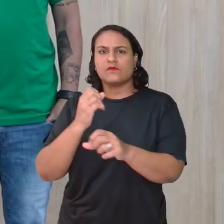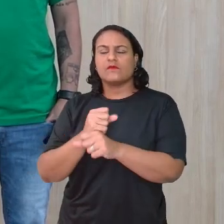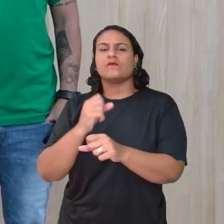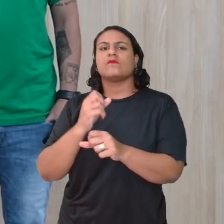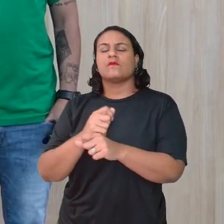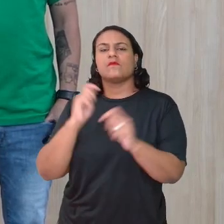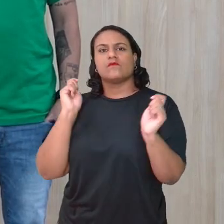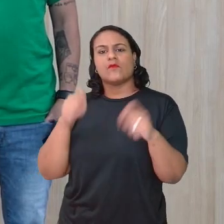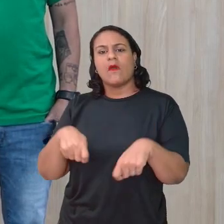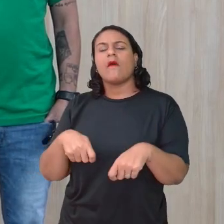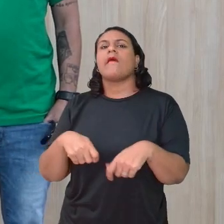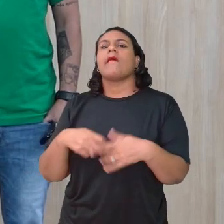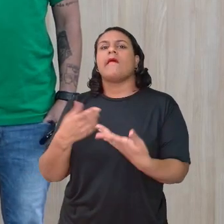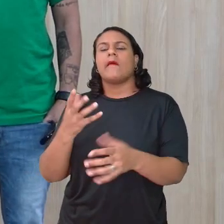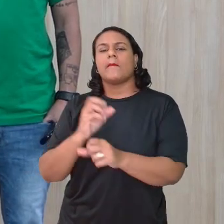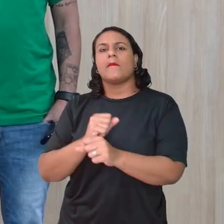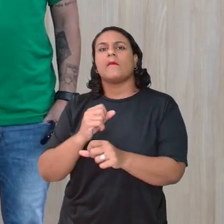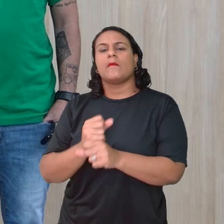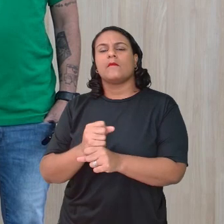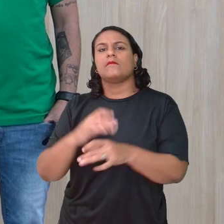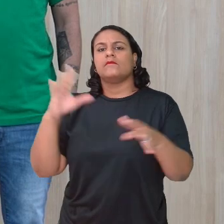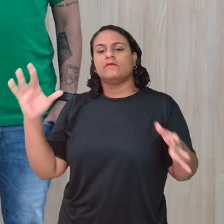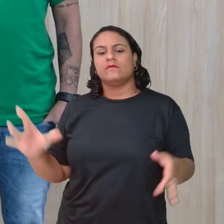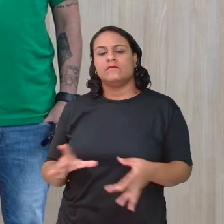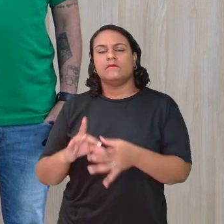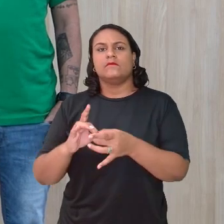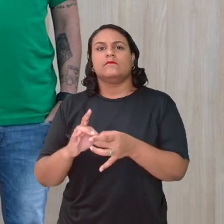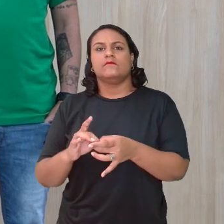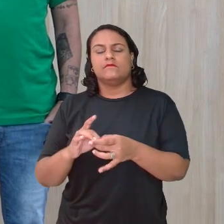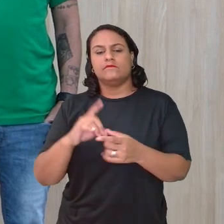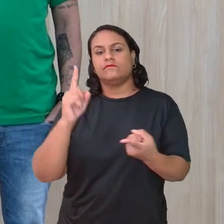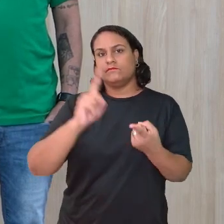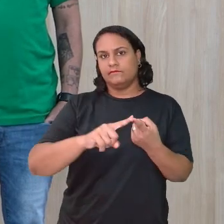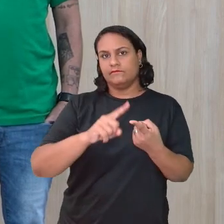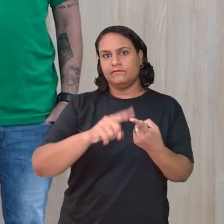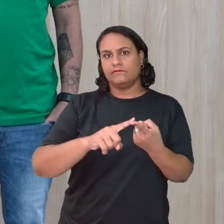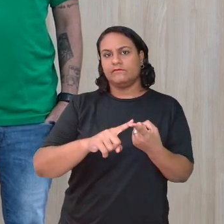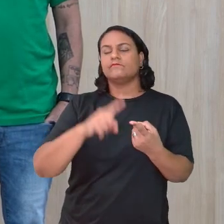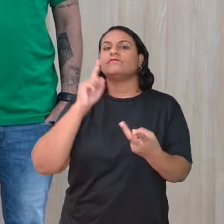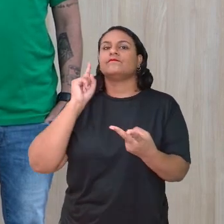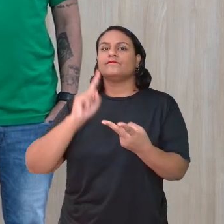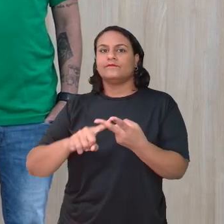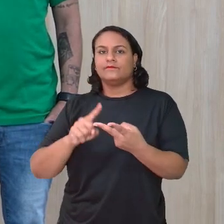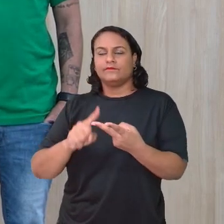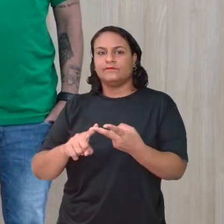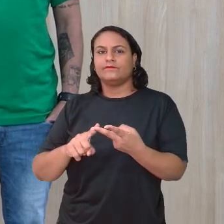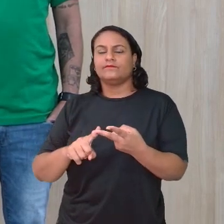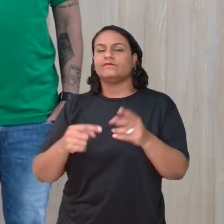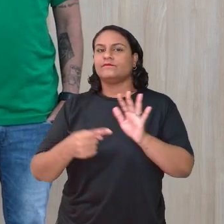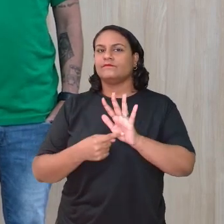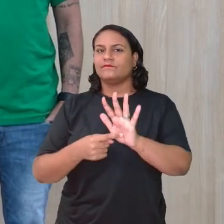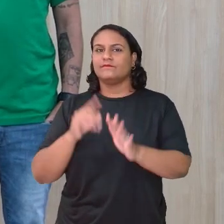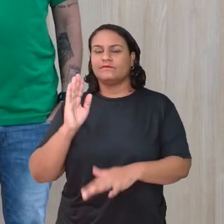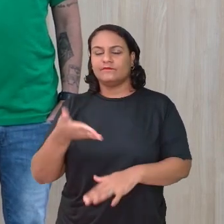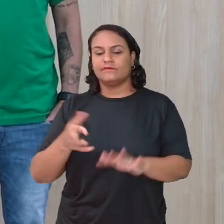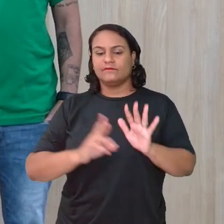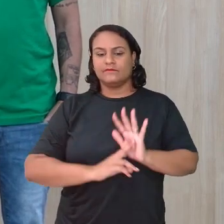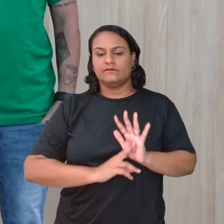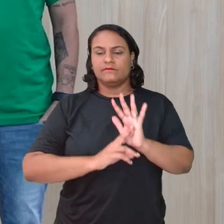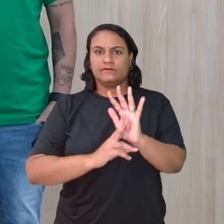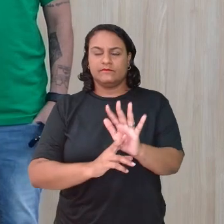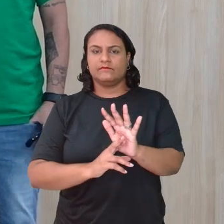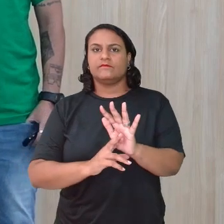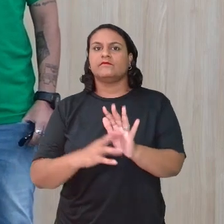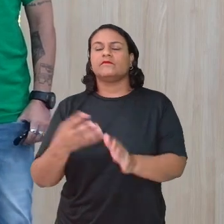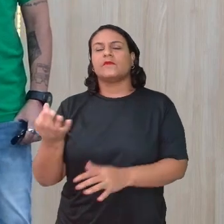de uma determinada situação relacionando os casos favoráveis sobre os casos possíveis. Representar em forma